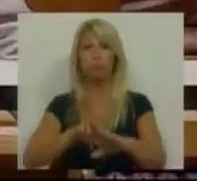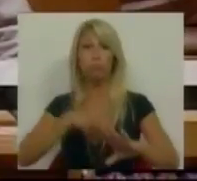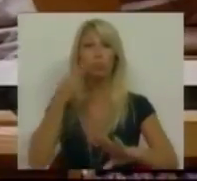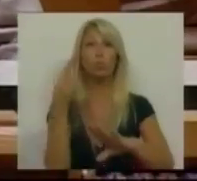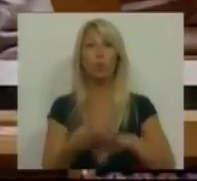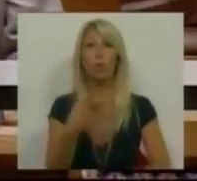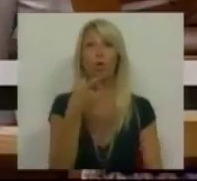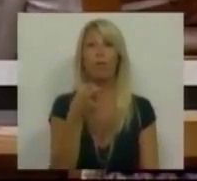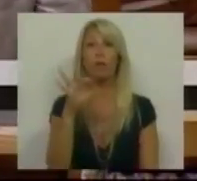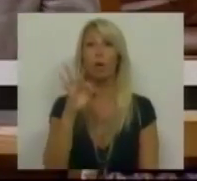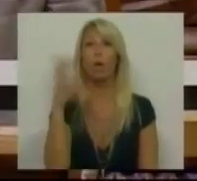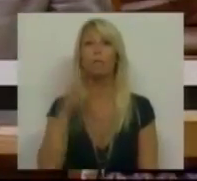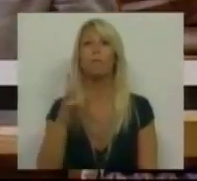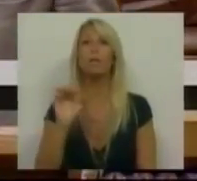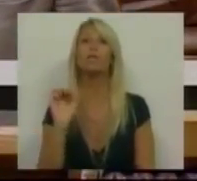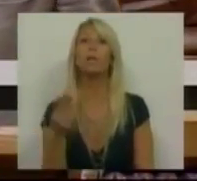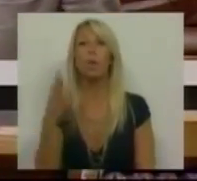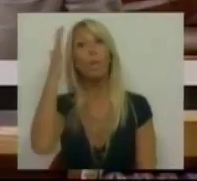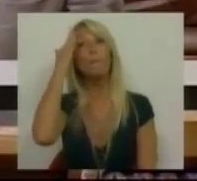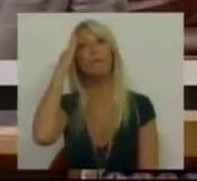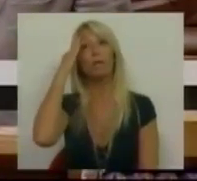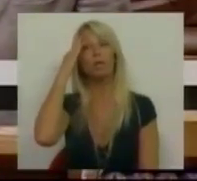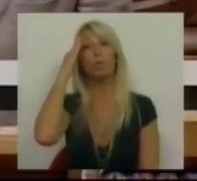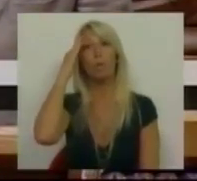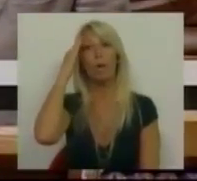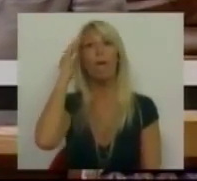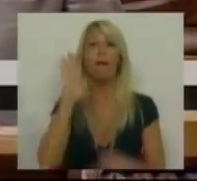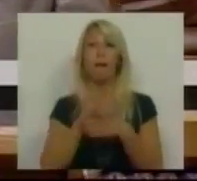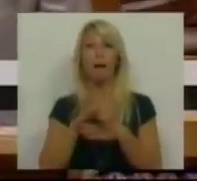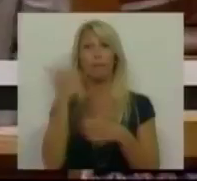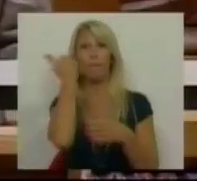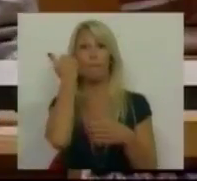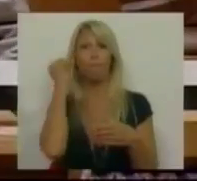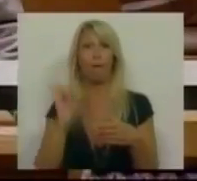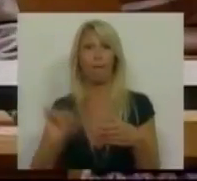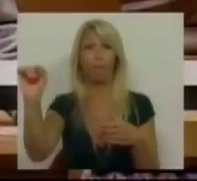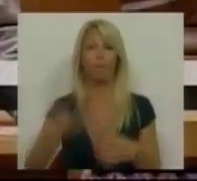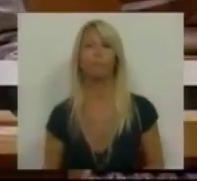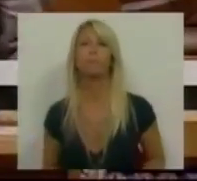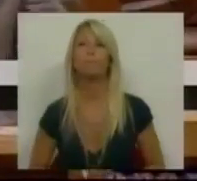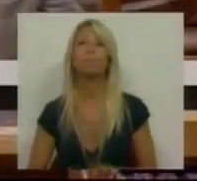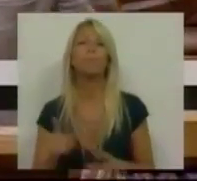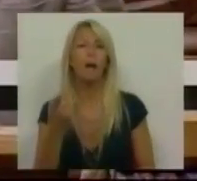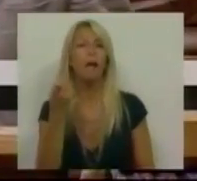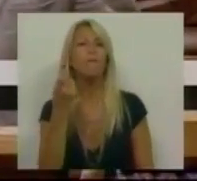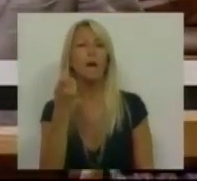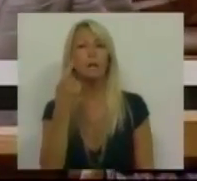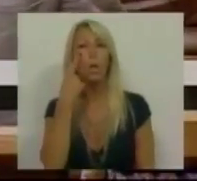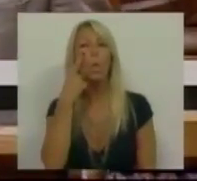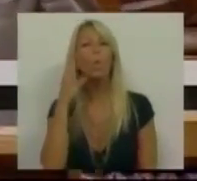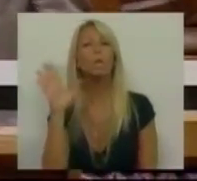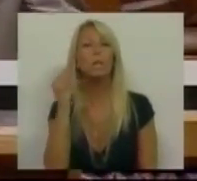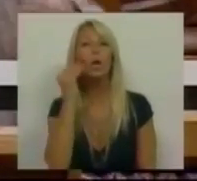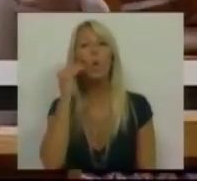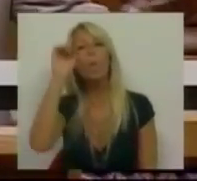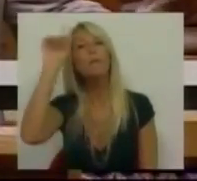dos 94 milhões de euros previstos na carta de Pedro Passos Coelho. Ainda falta conhecer como o CDS irá substituir